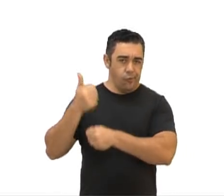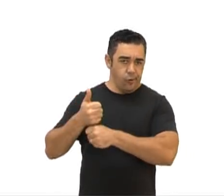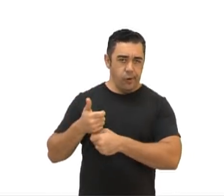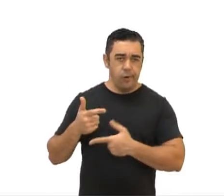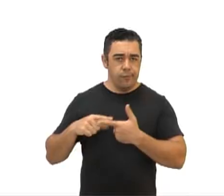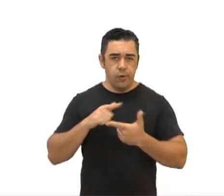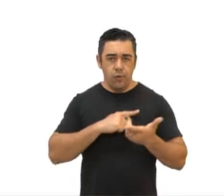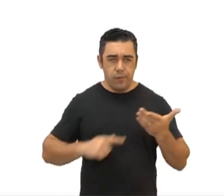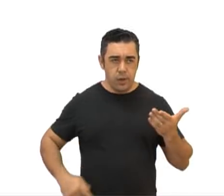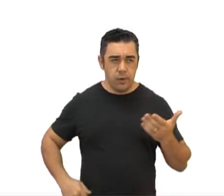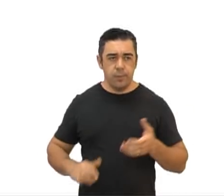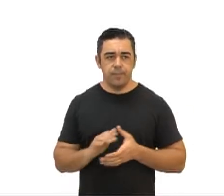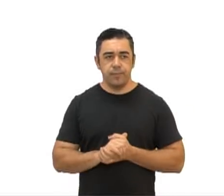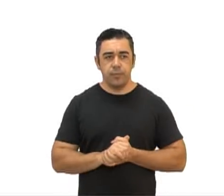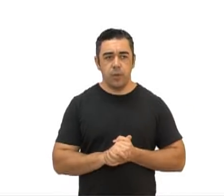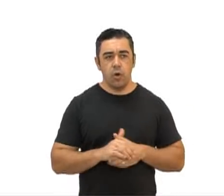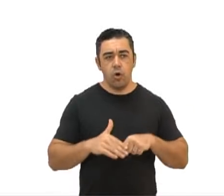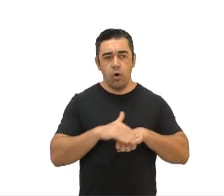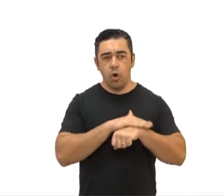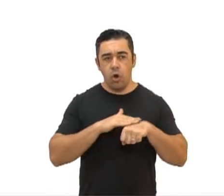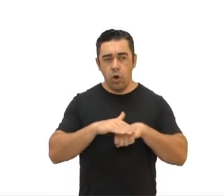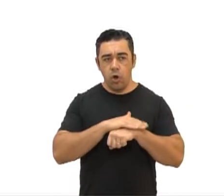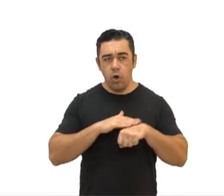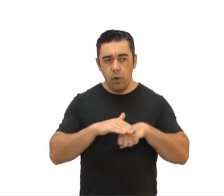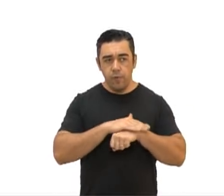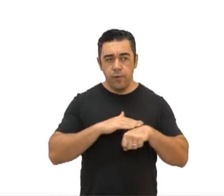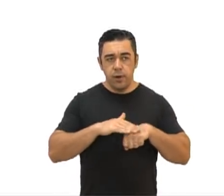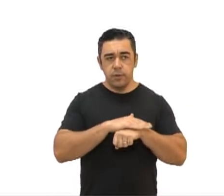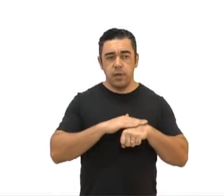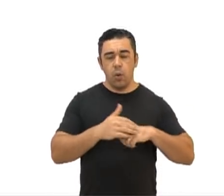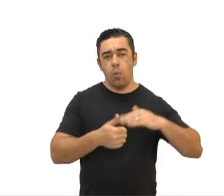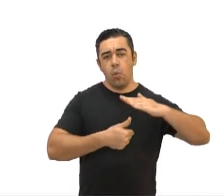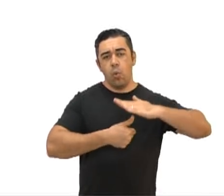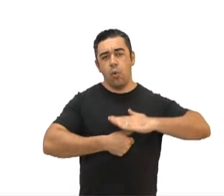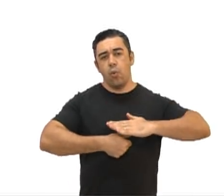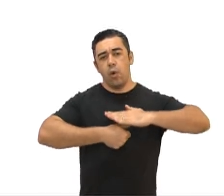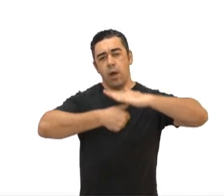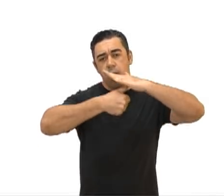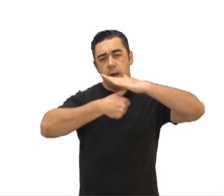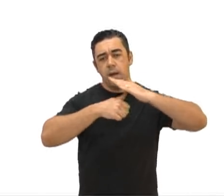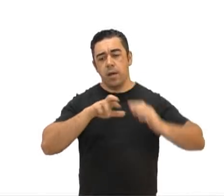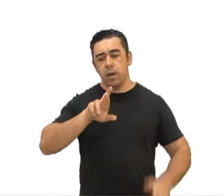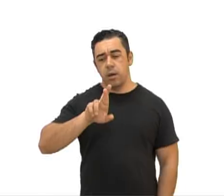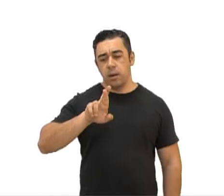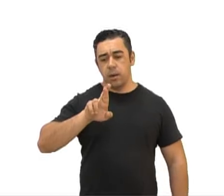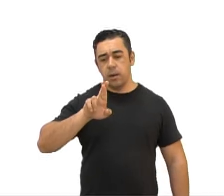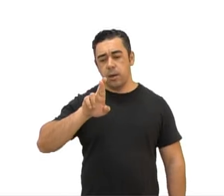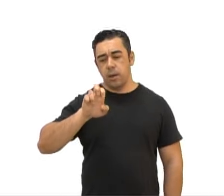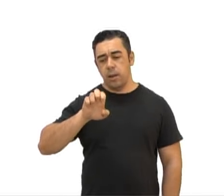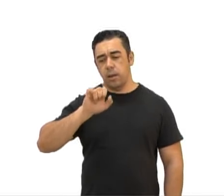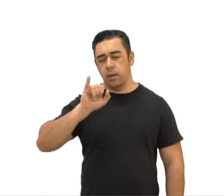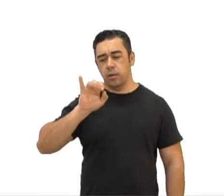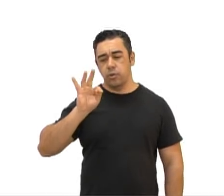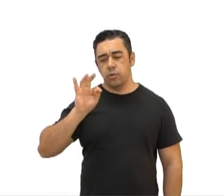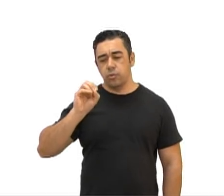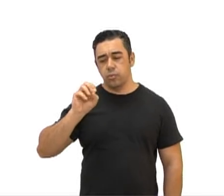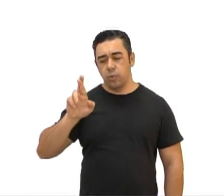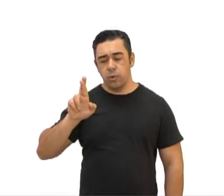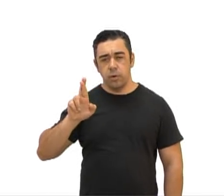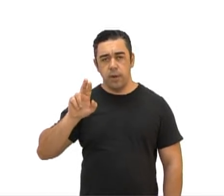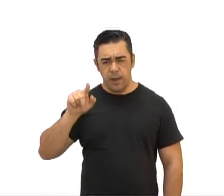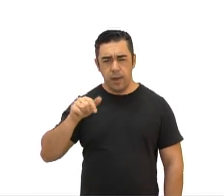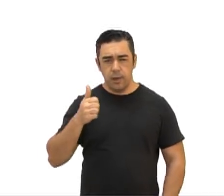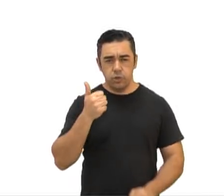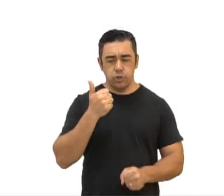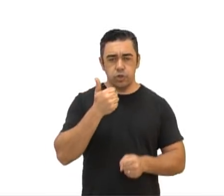Quando a gente vai conversar com o reitor da universidade, né, nas escolas a gente tem que o diretor é o cargo, no caso, de